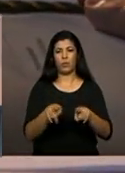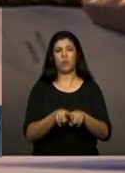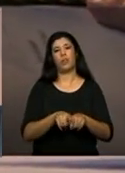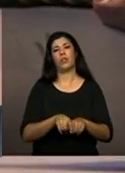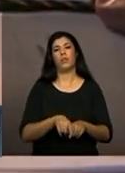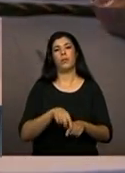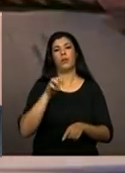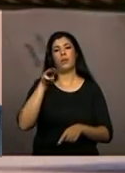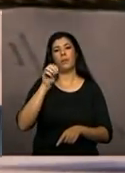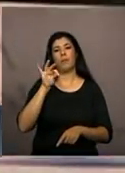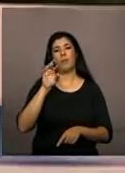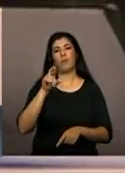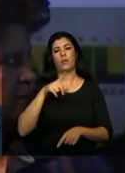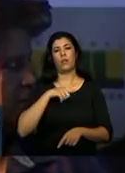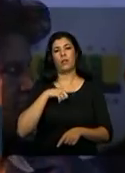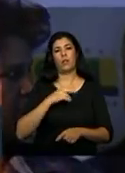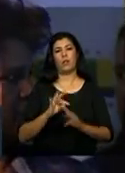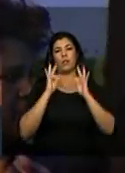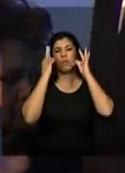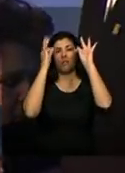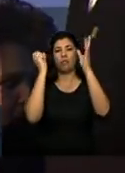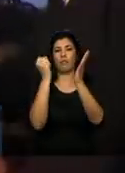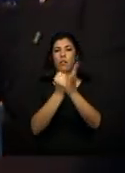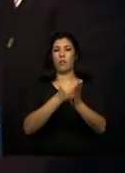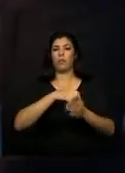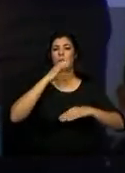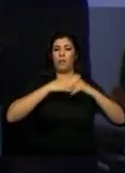que assinarão como testemunha desse ato.